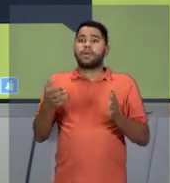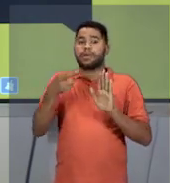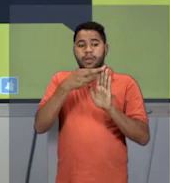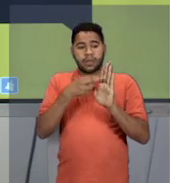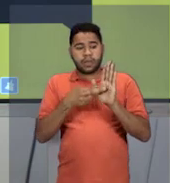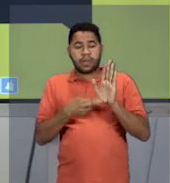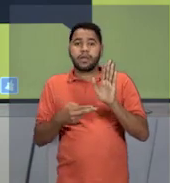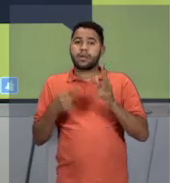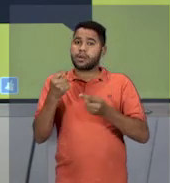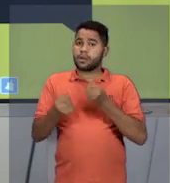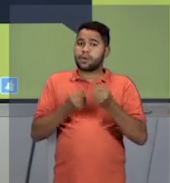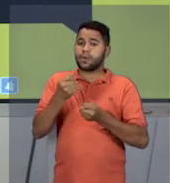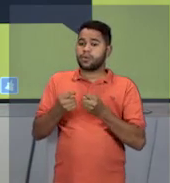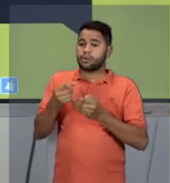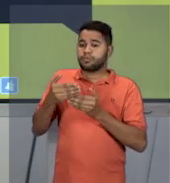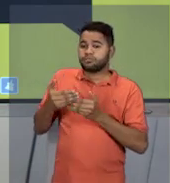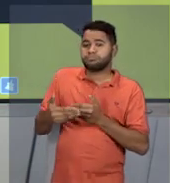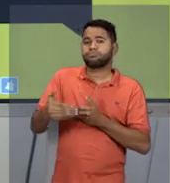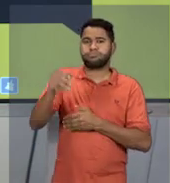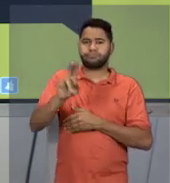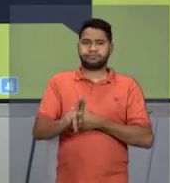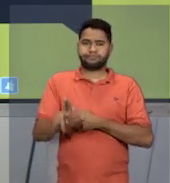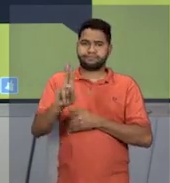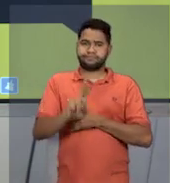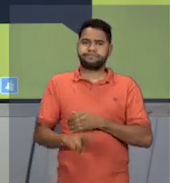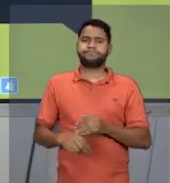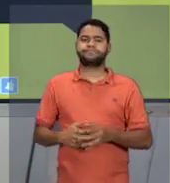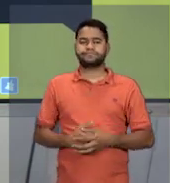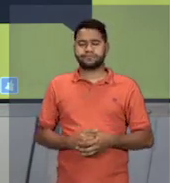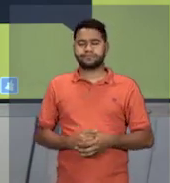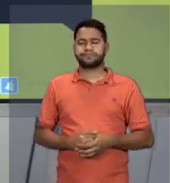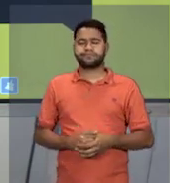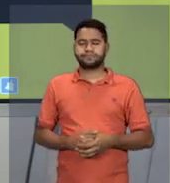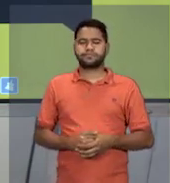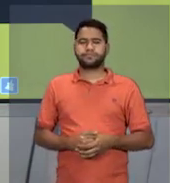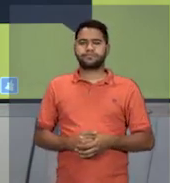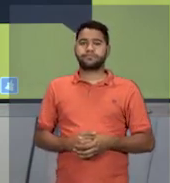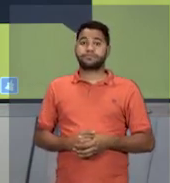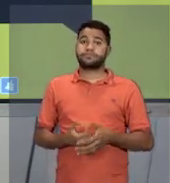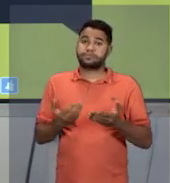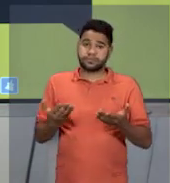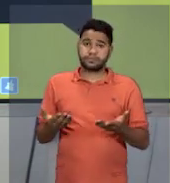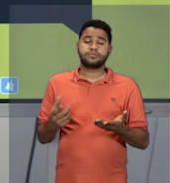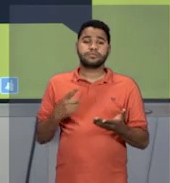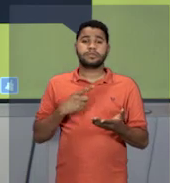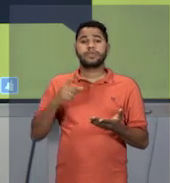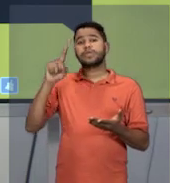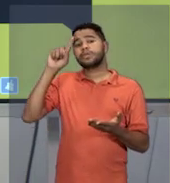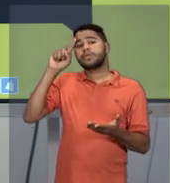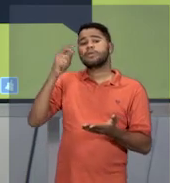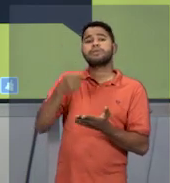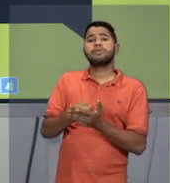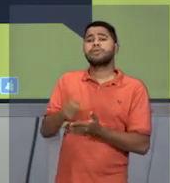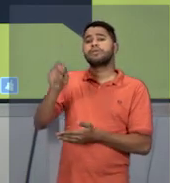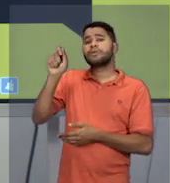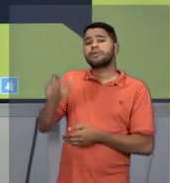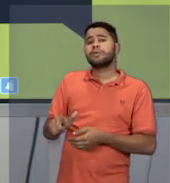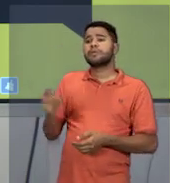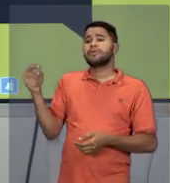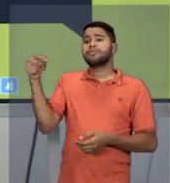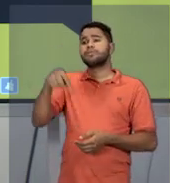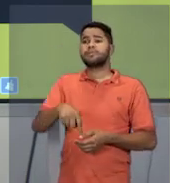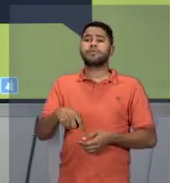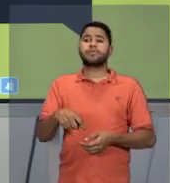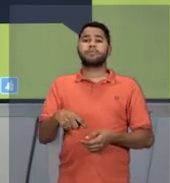regras econômicas aqui na colônia, né, aqui nas colônias americanas. Então, é eles quem decidiam quem iria vir aqui para